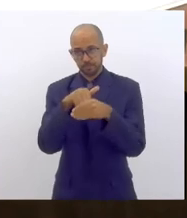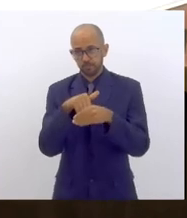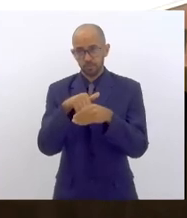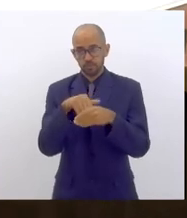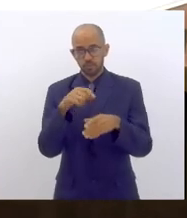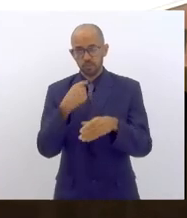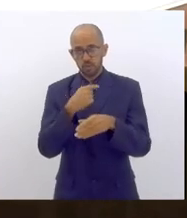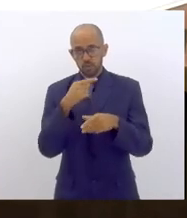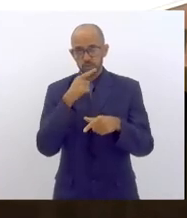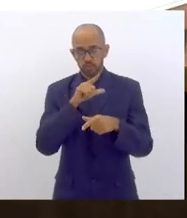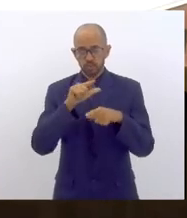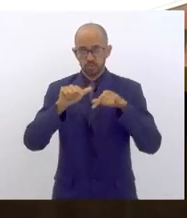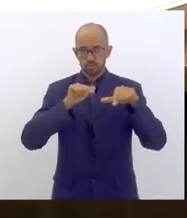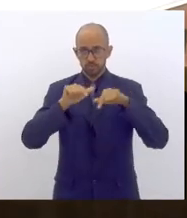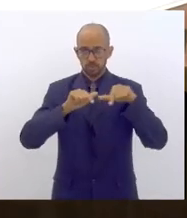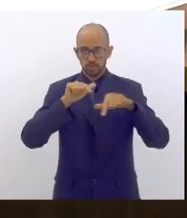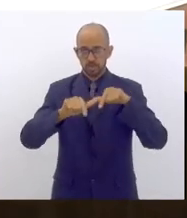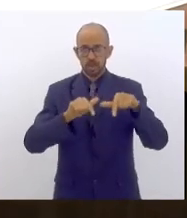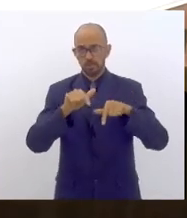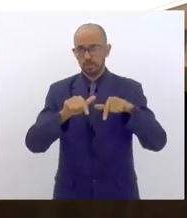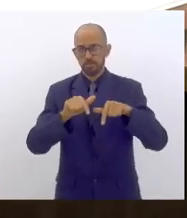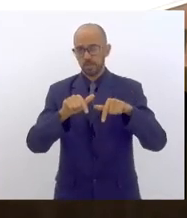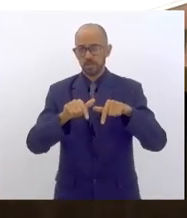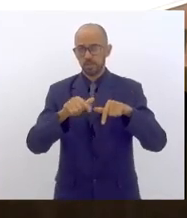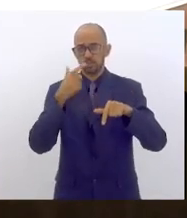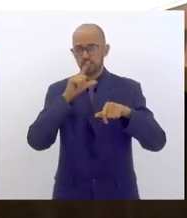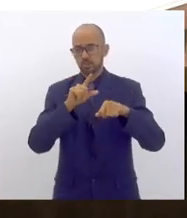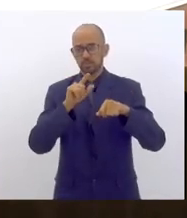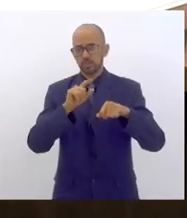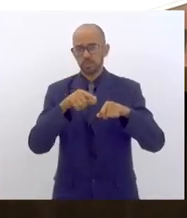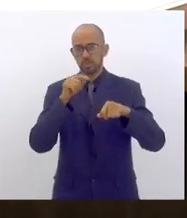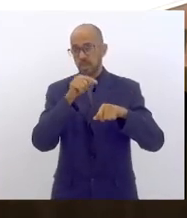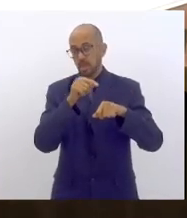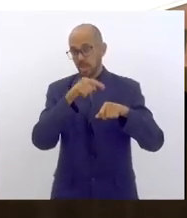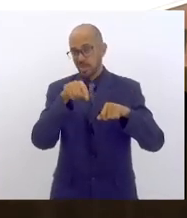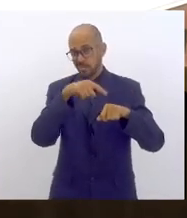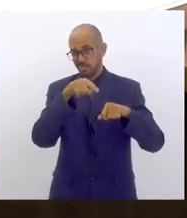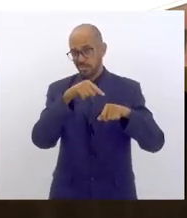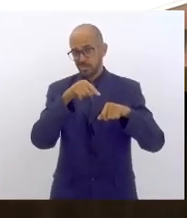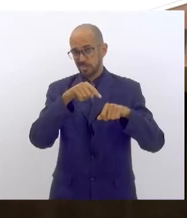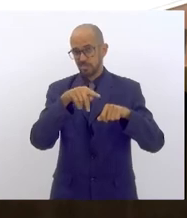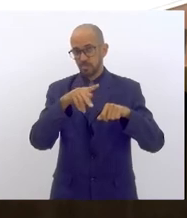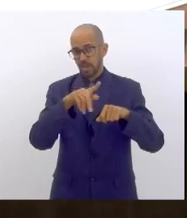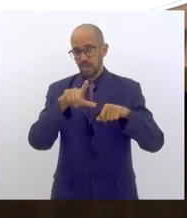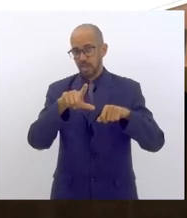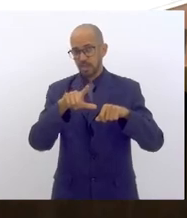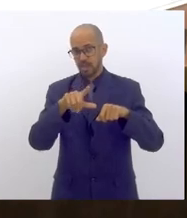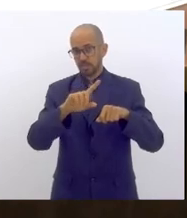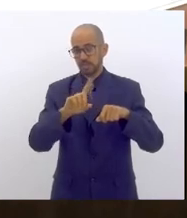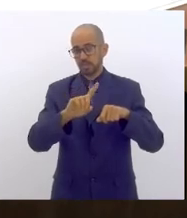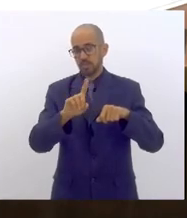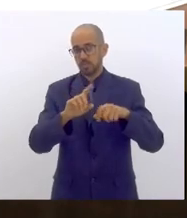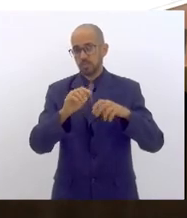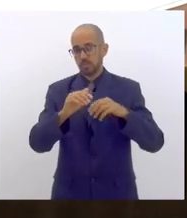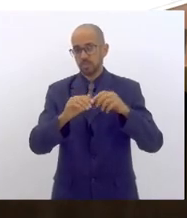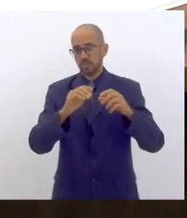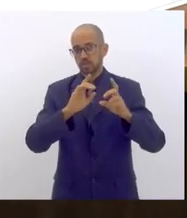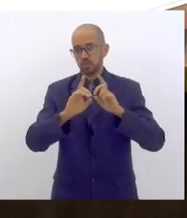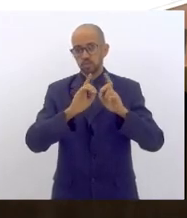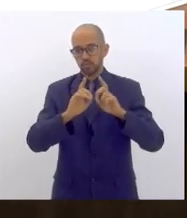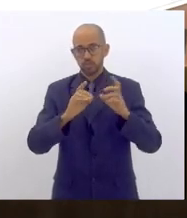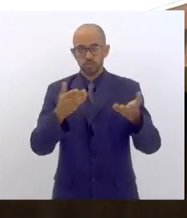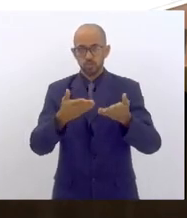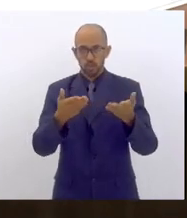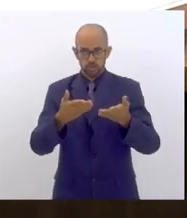nós trabalhamos para uma vitória no sentido de que esses projetos não fossem discutidos e superados hoje, nessa